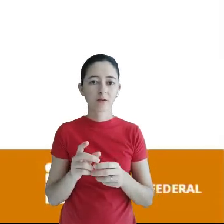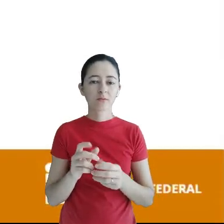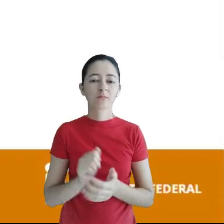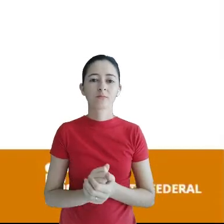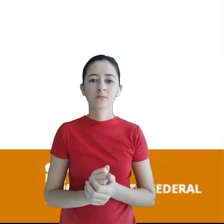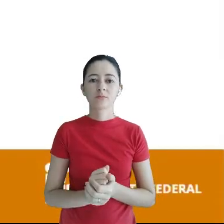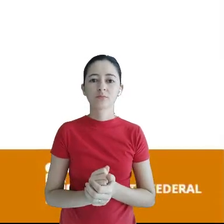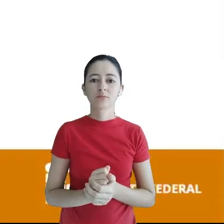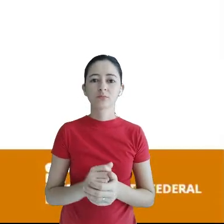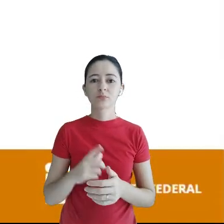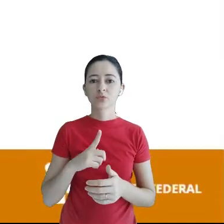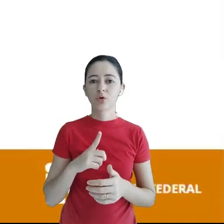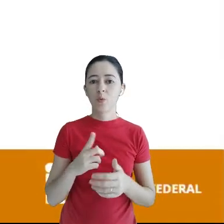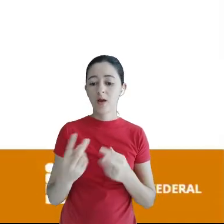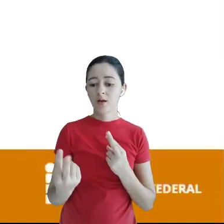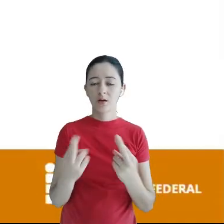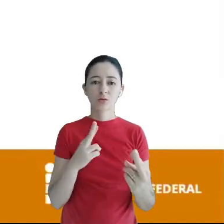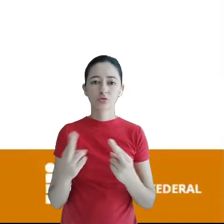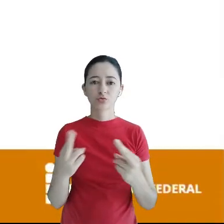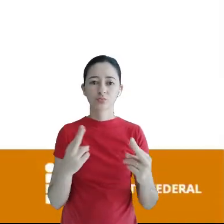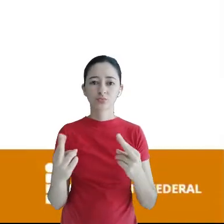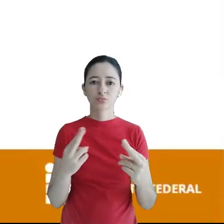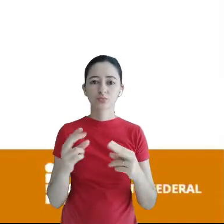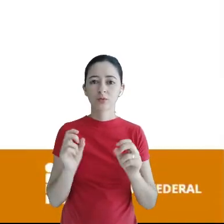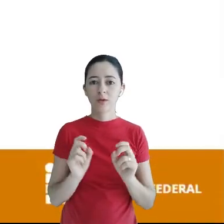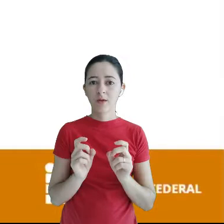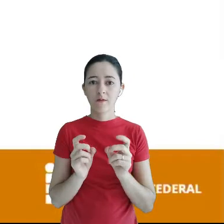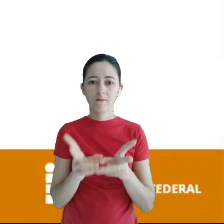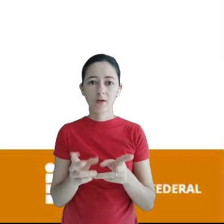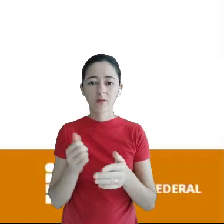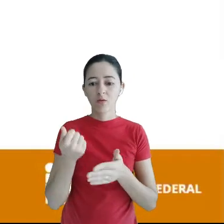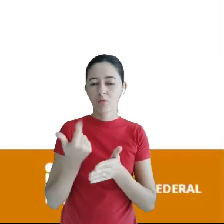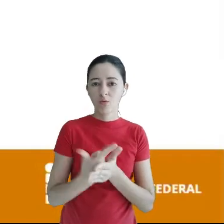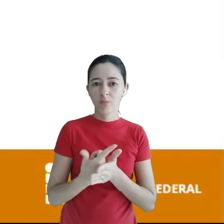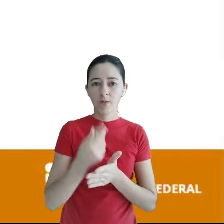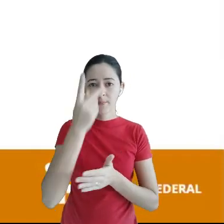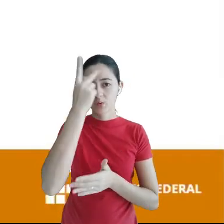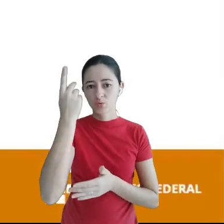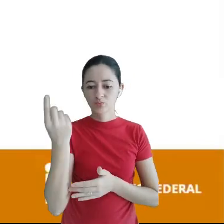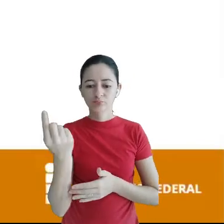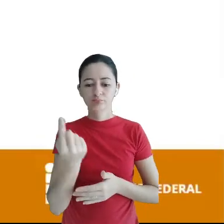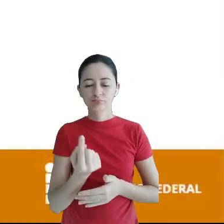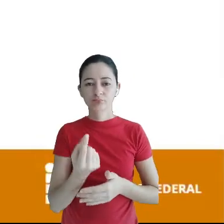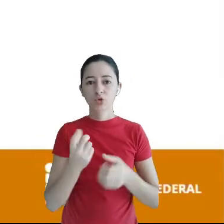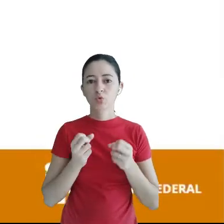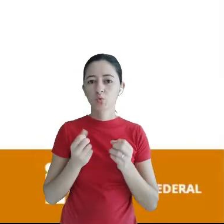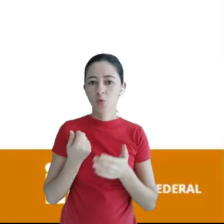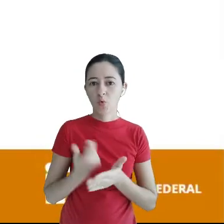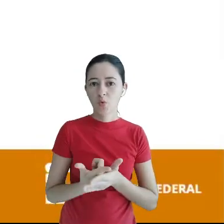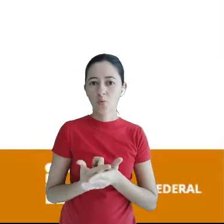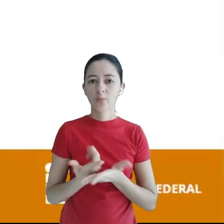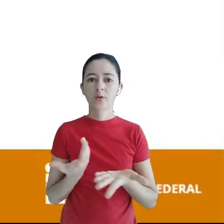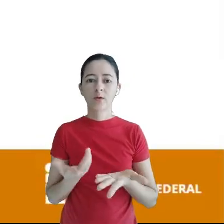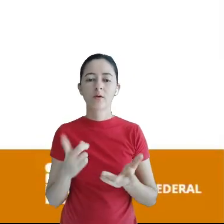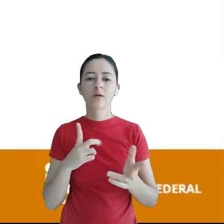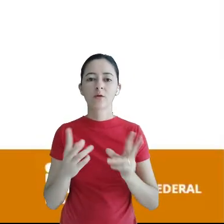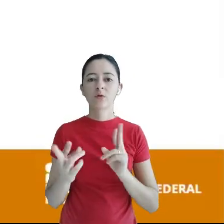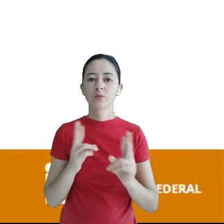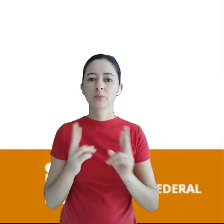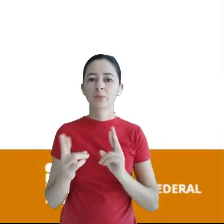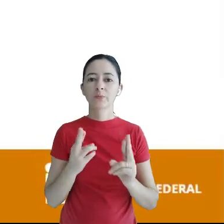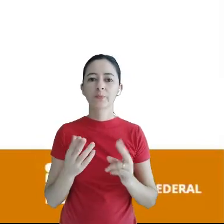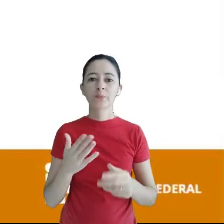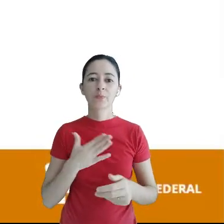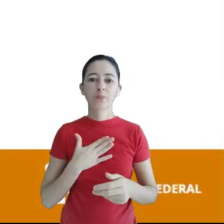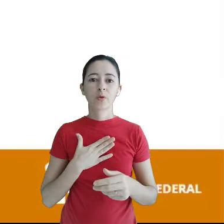Então, o relacionamento entre o funcionário e o cliente é através da venda. Ou seja, quando o cliente vai lá e compra alguma coisa. Tá? Então, esse aqui